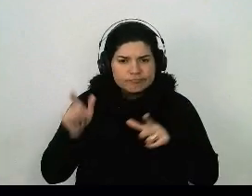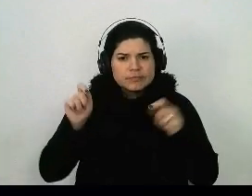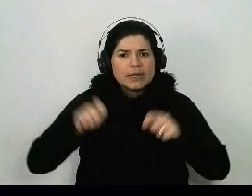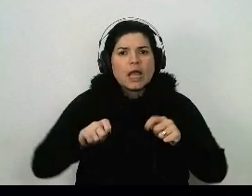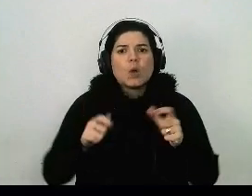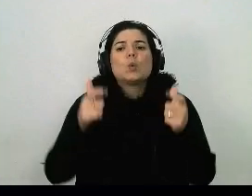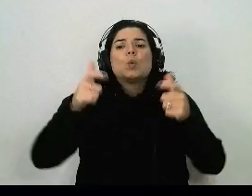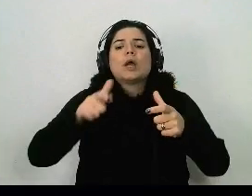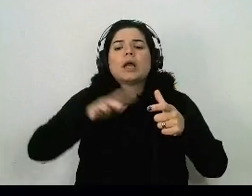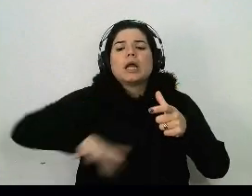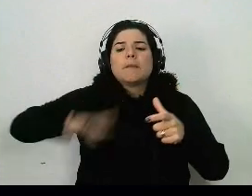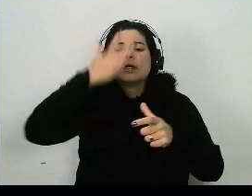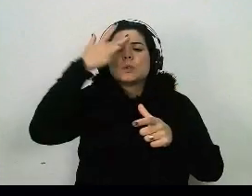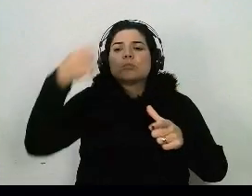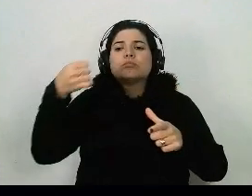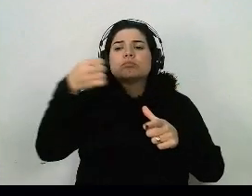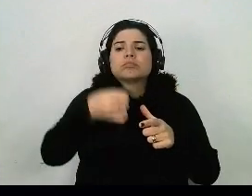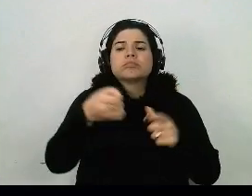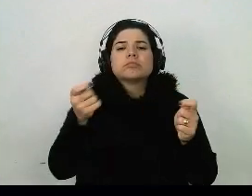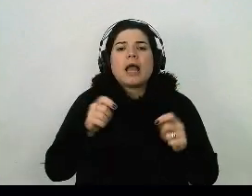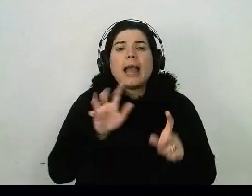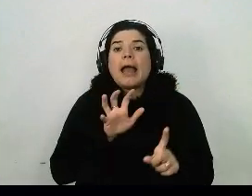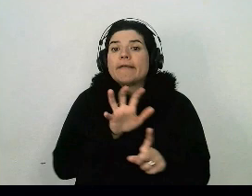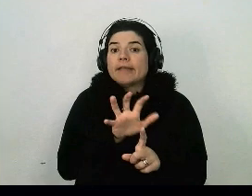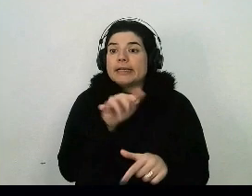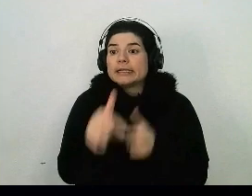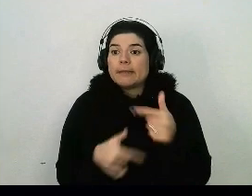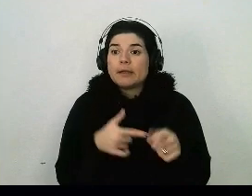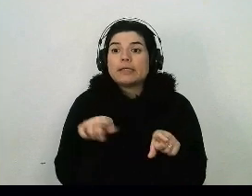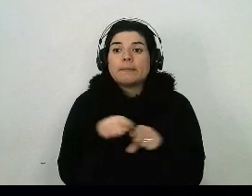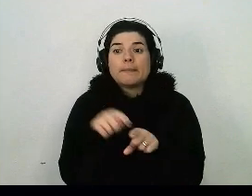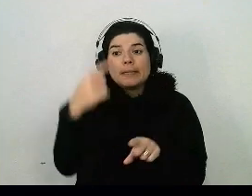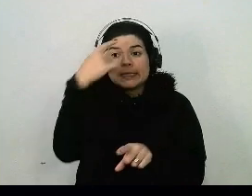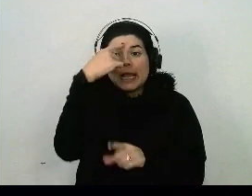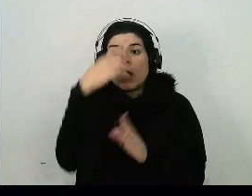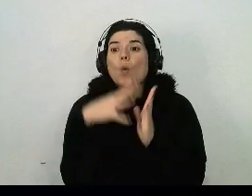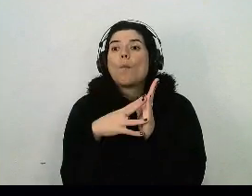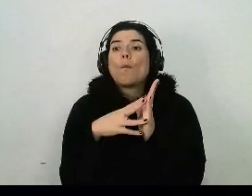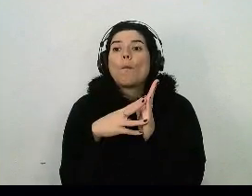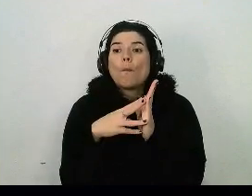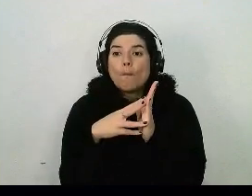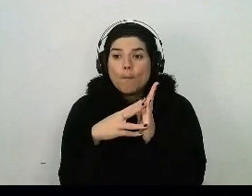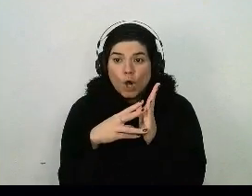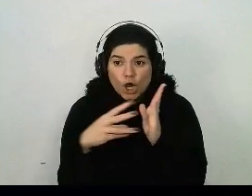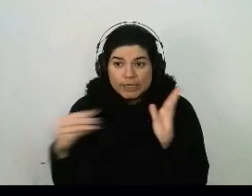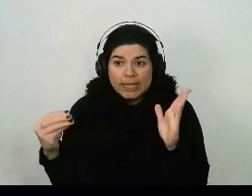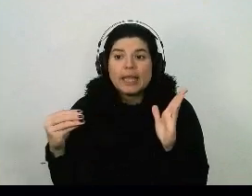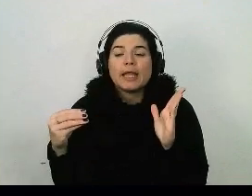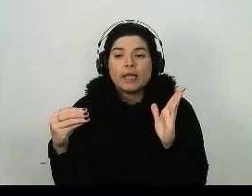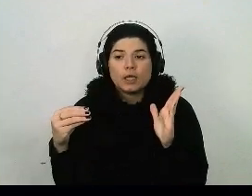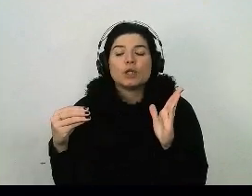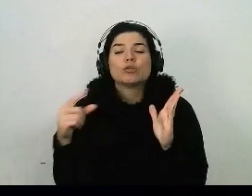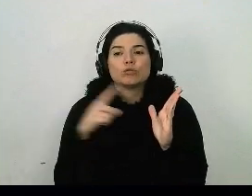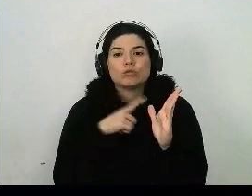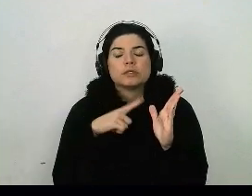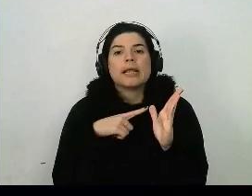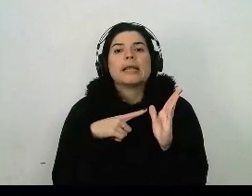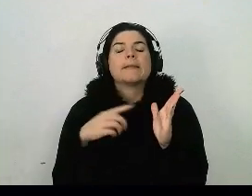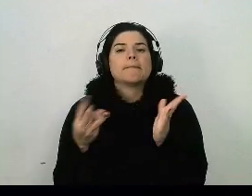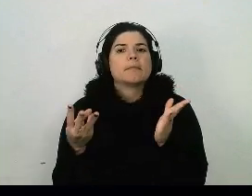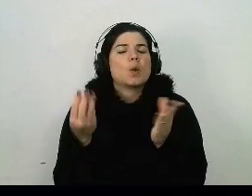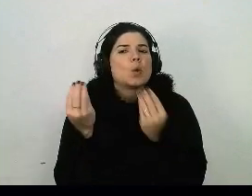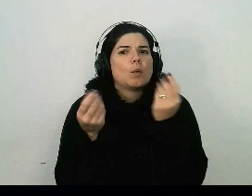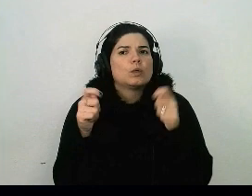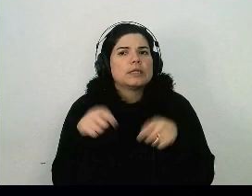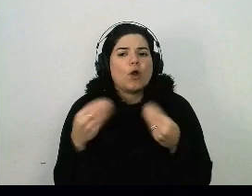na produtividade a gente tem que pensar num modelo de mentoria para amparar essas pessoas e dar mecanismos para que essas pessoas